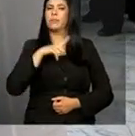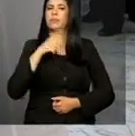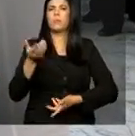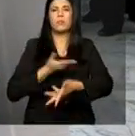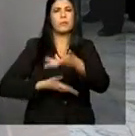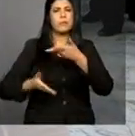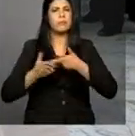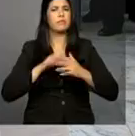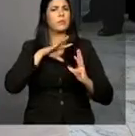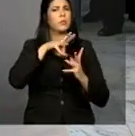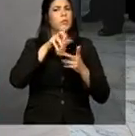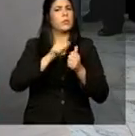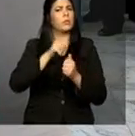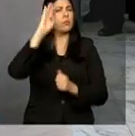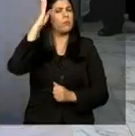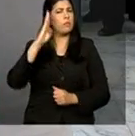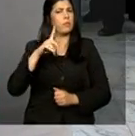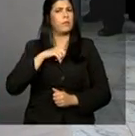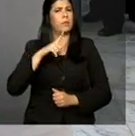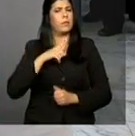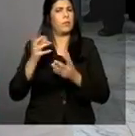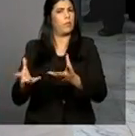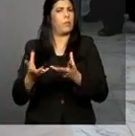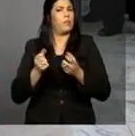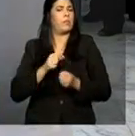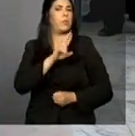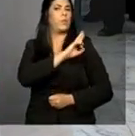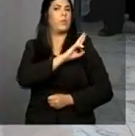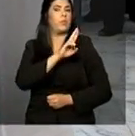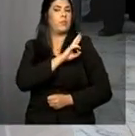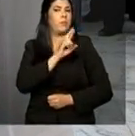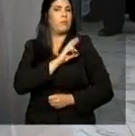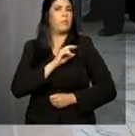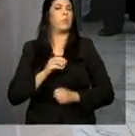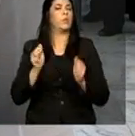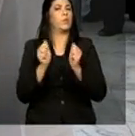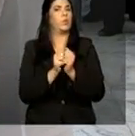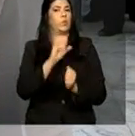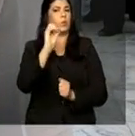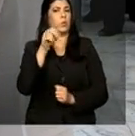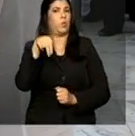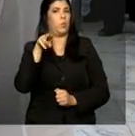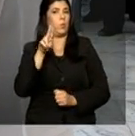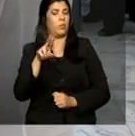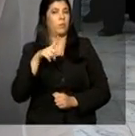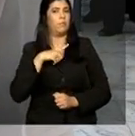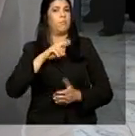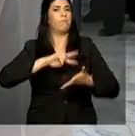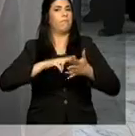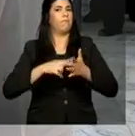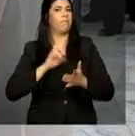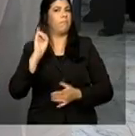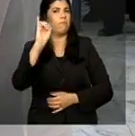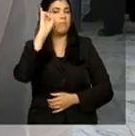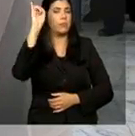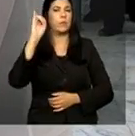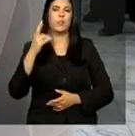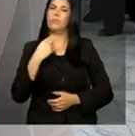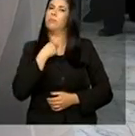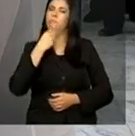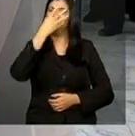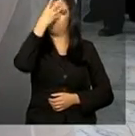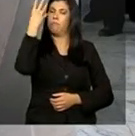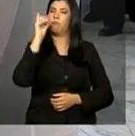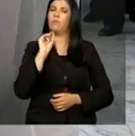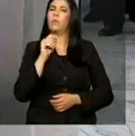Brasil e que assume um organismo das Nações Unidas que tem bastante significado. Nós não podemos nos